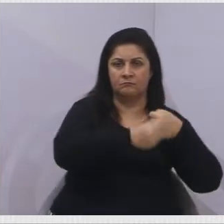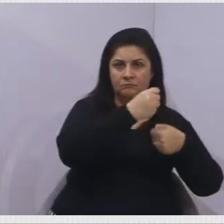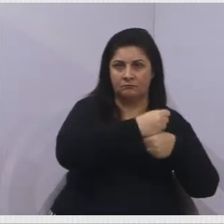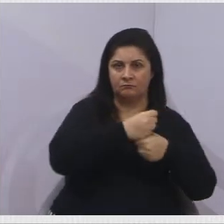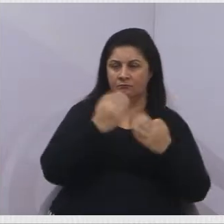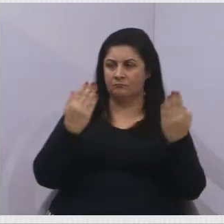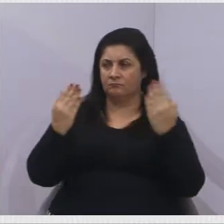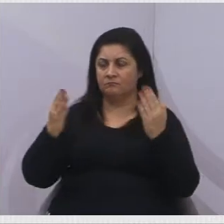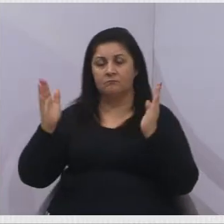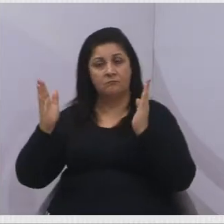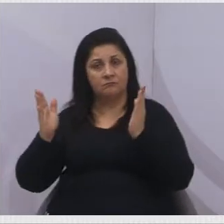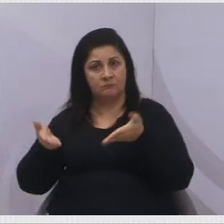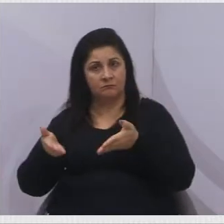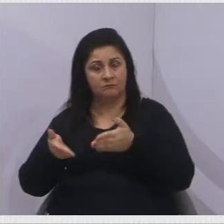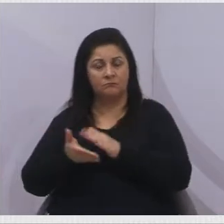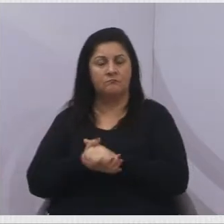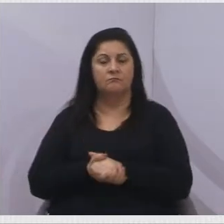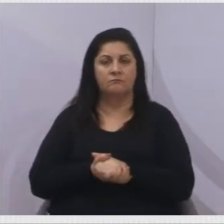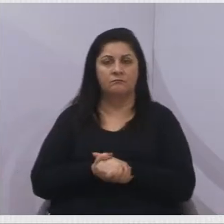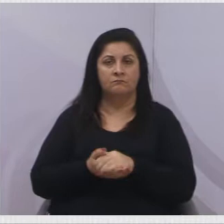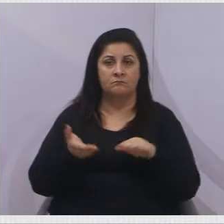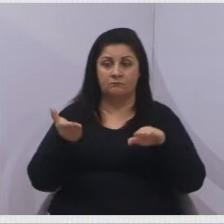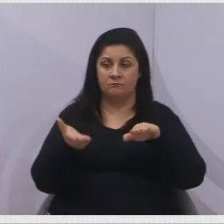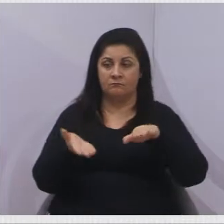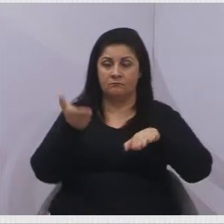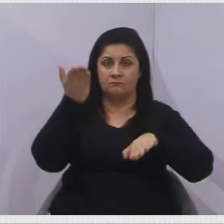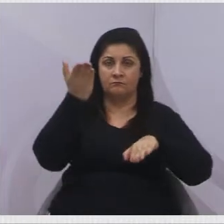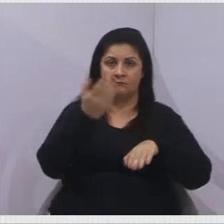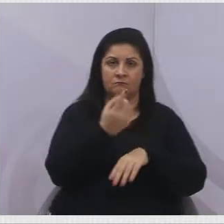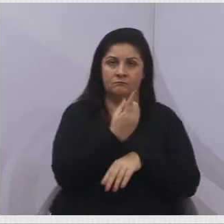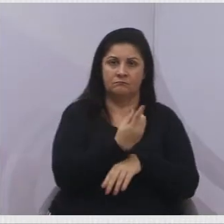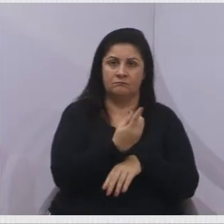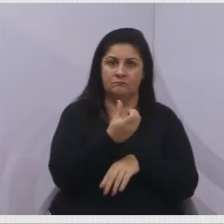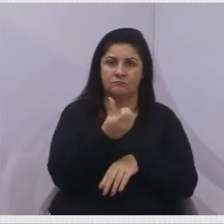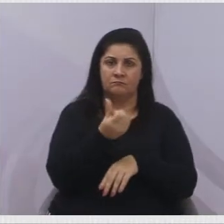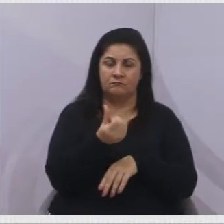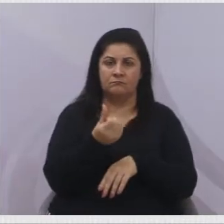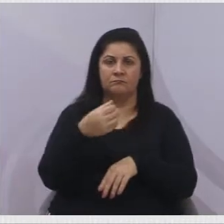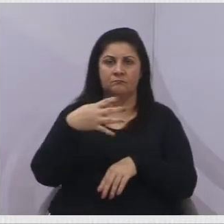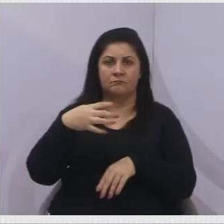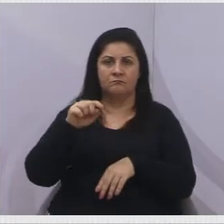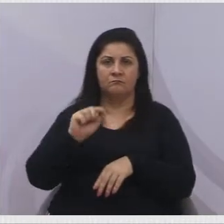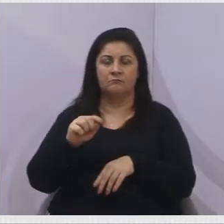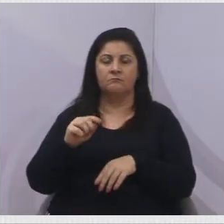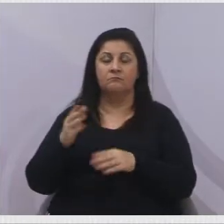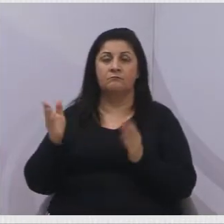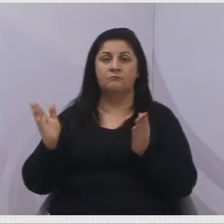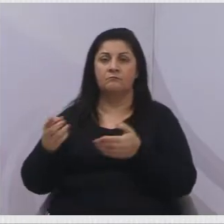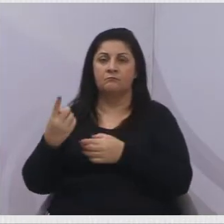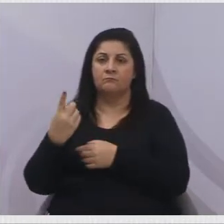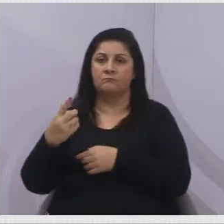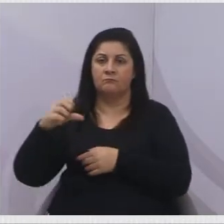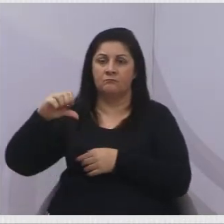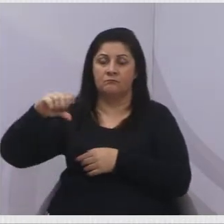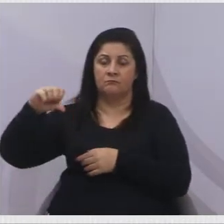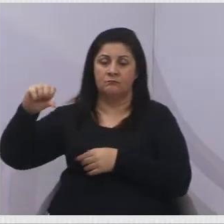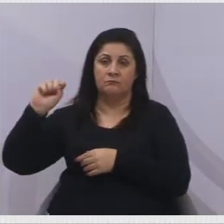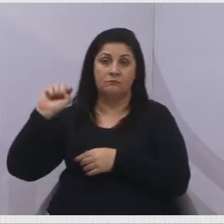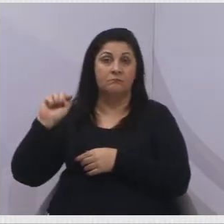de 2021, nós saltamos de 164 mil consultas para 199